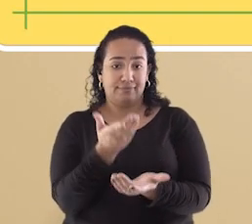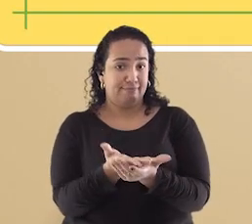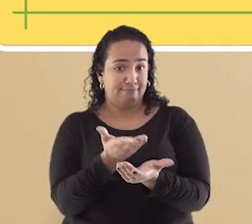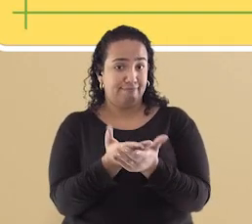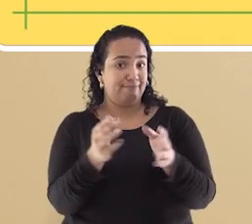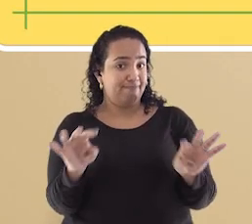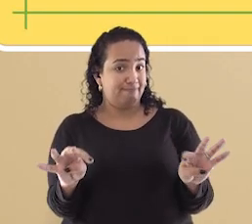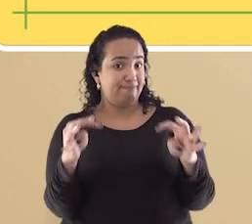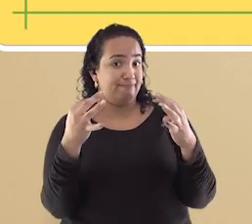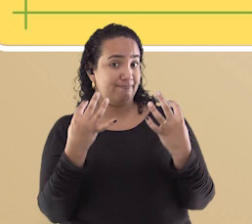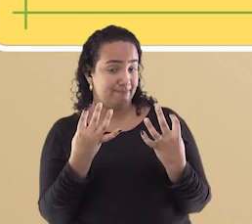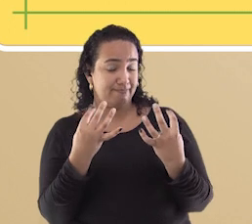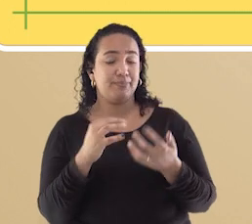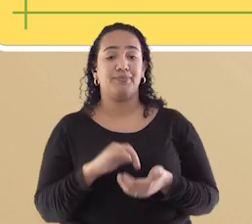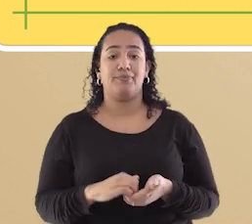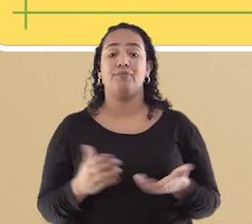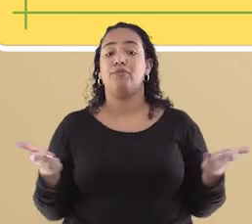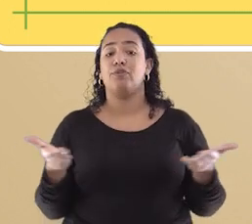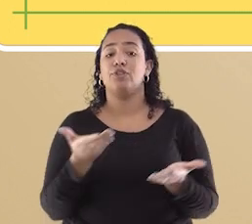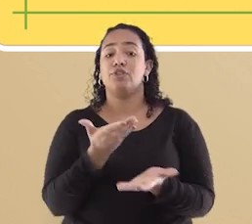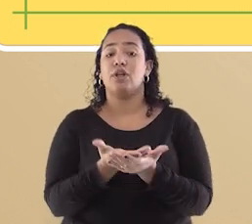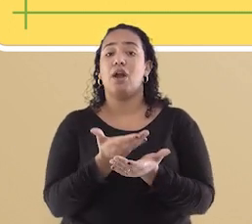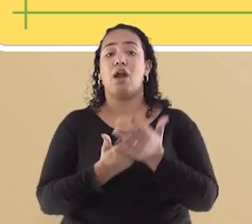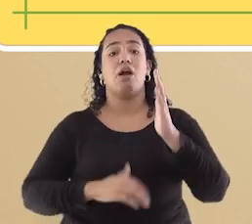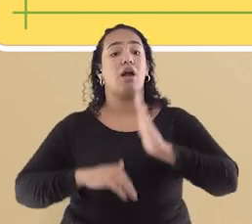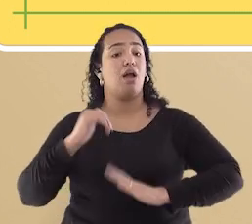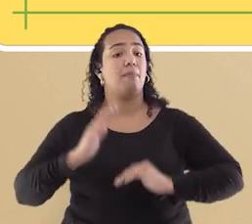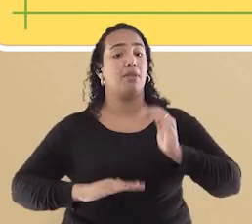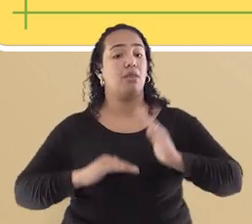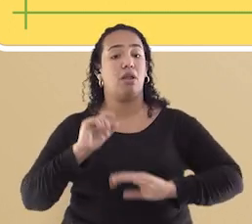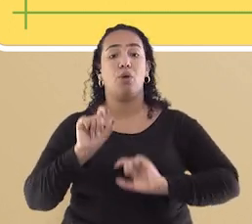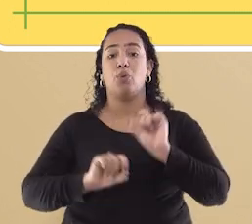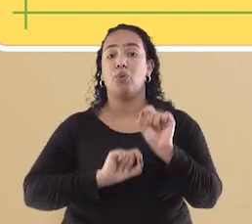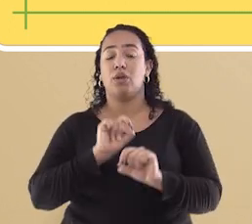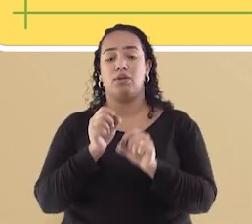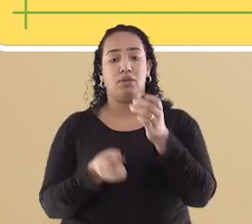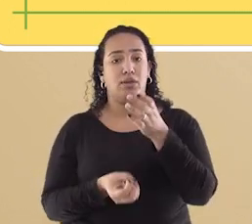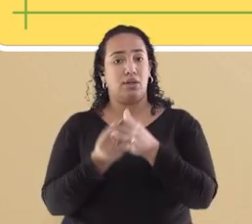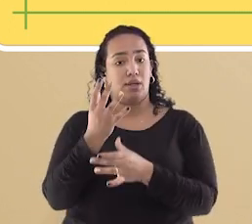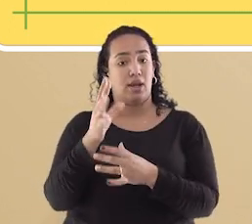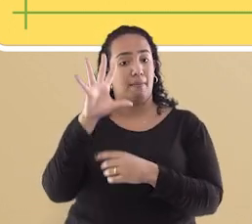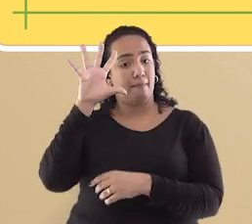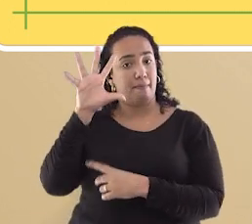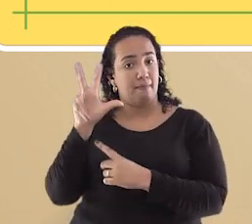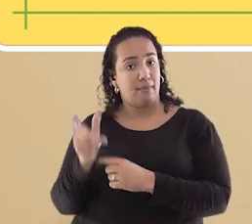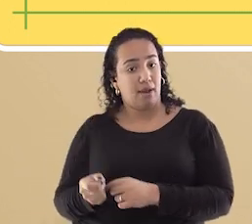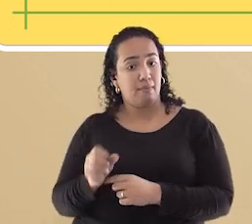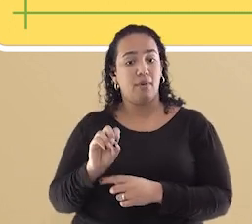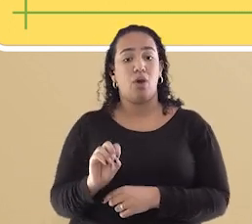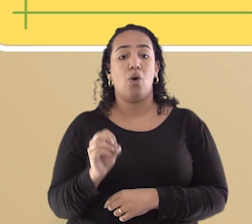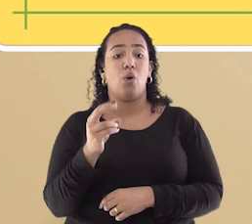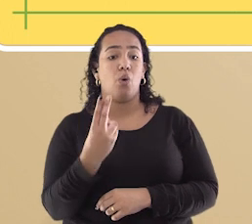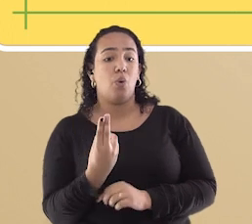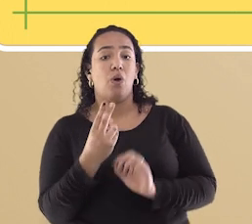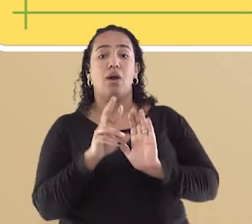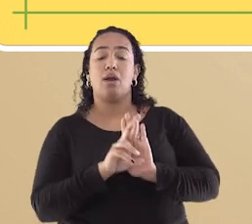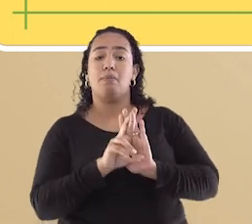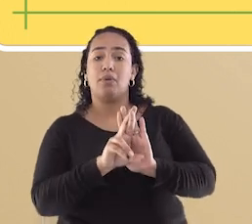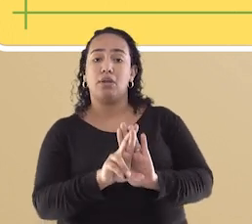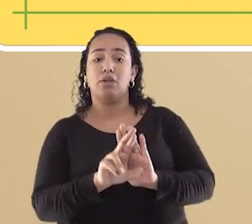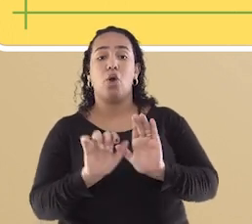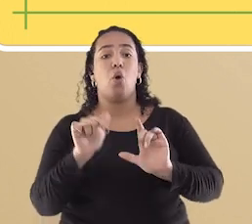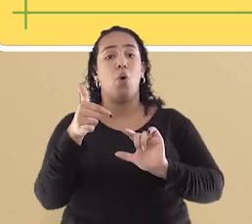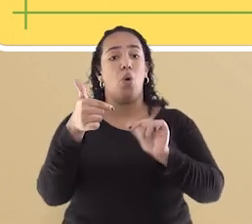e professoras que nos acompanham, a aula tem como habilidade elaborar mapas ou outras formas de